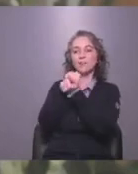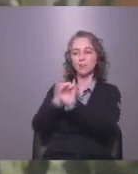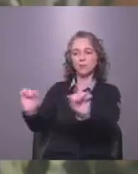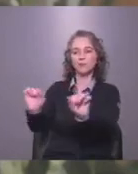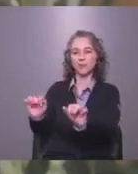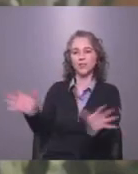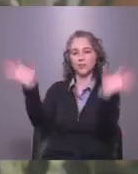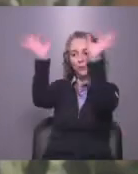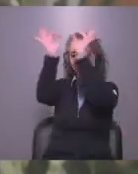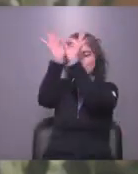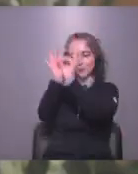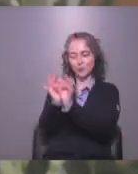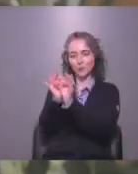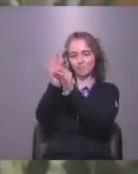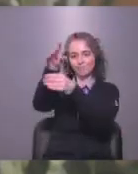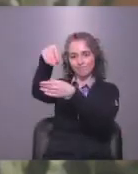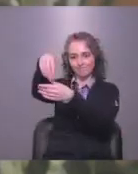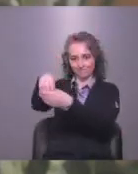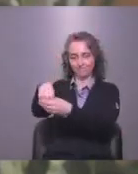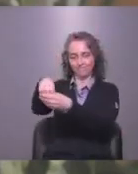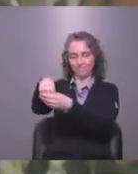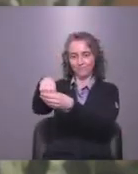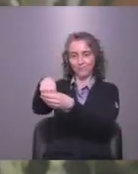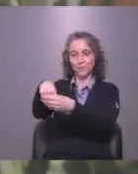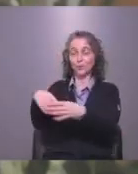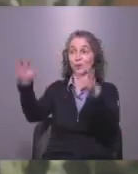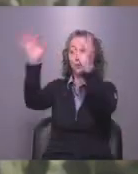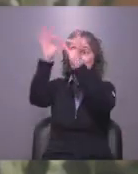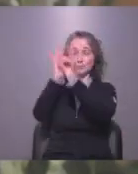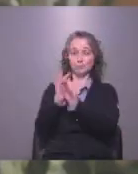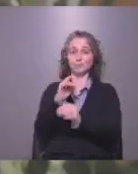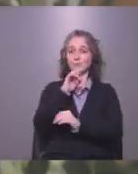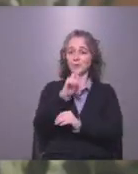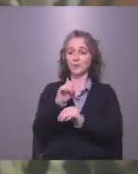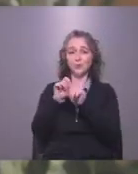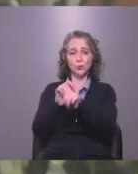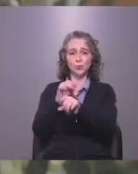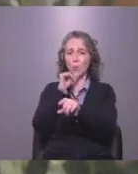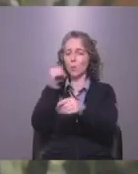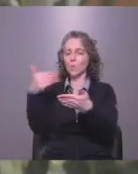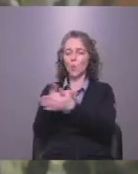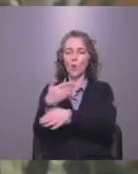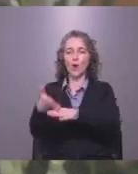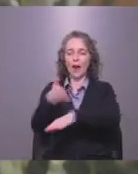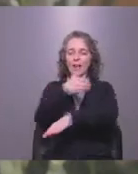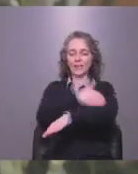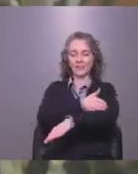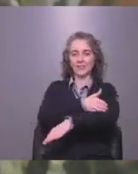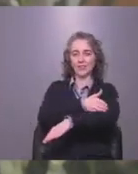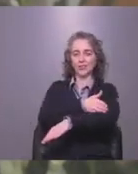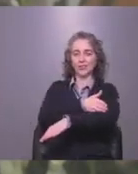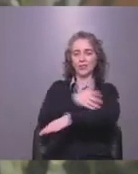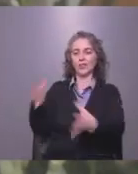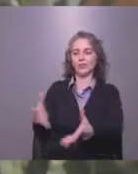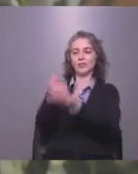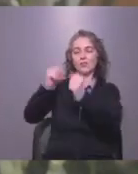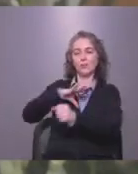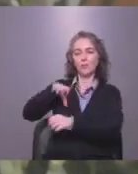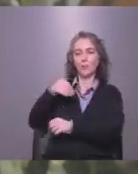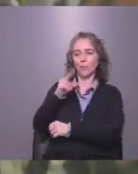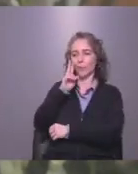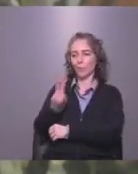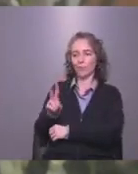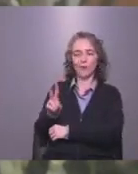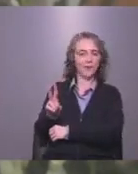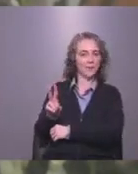nele. O Espírito Santo revelara-lhe que não morreria antes de ver o Messias do Senhor, e veio ao